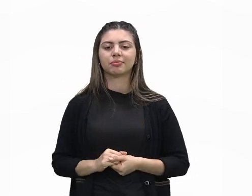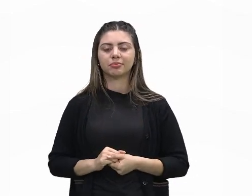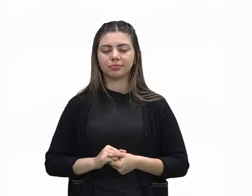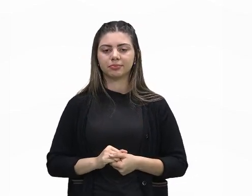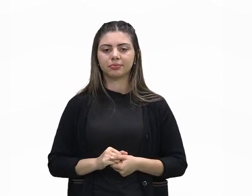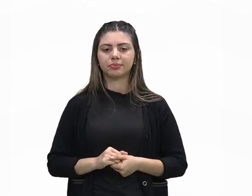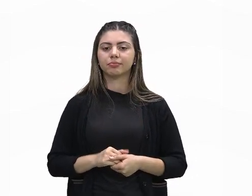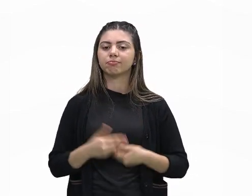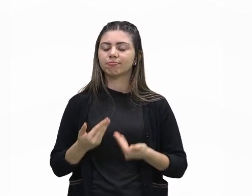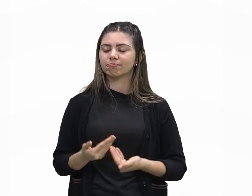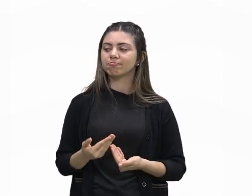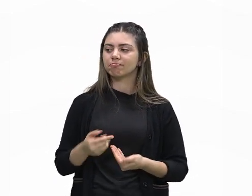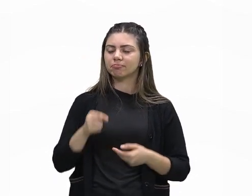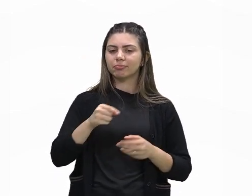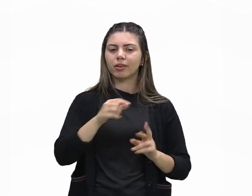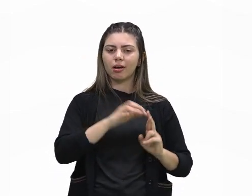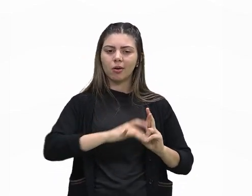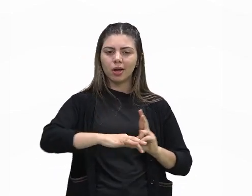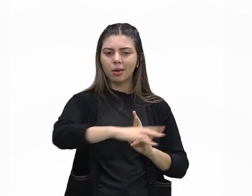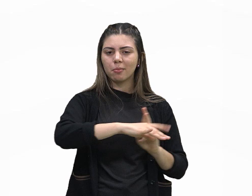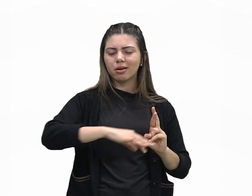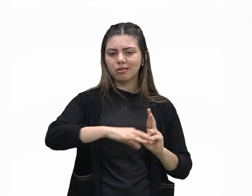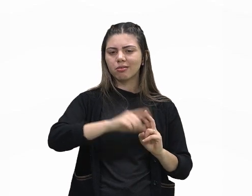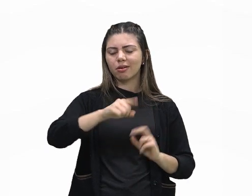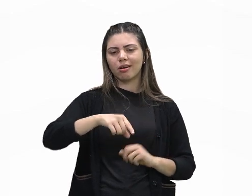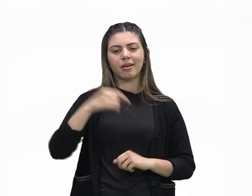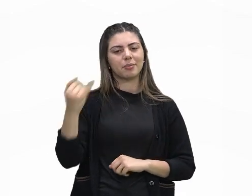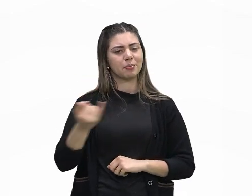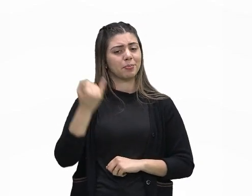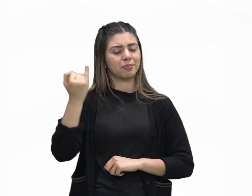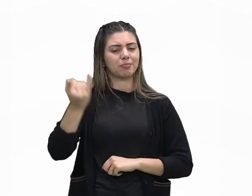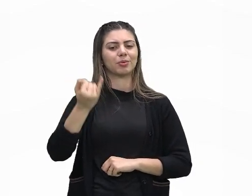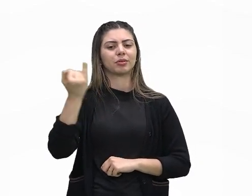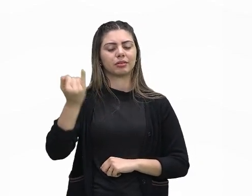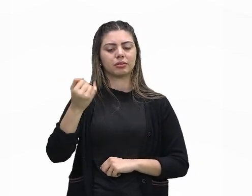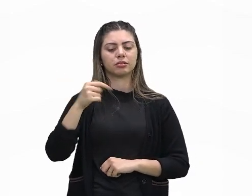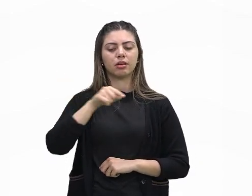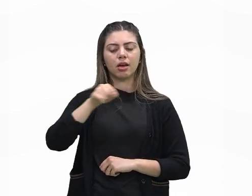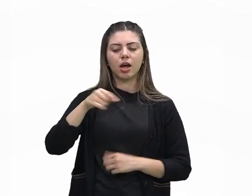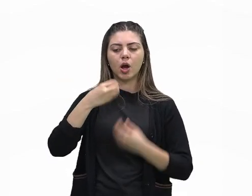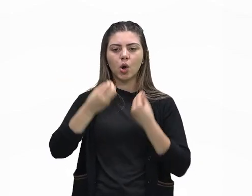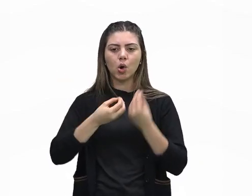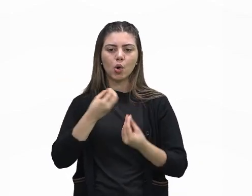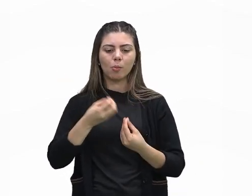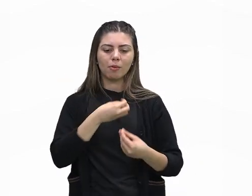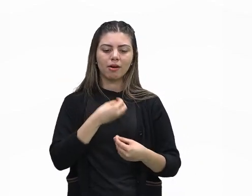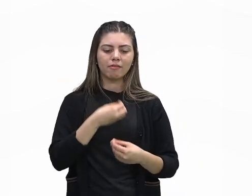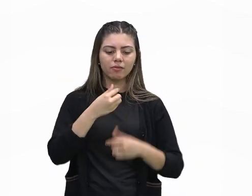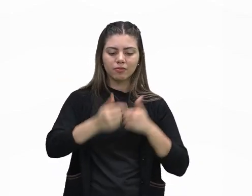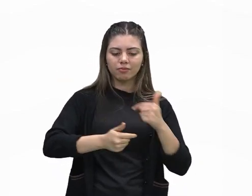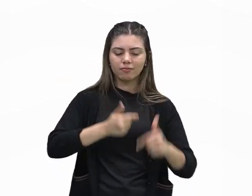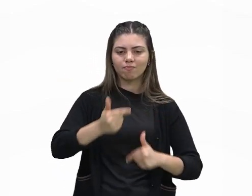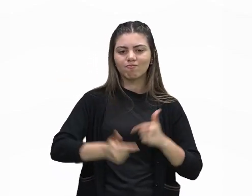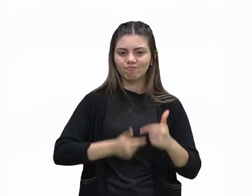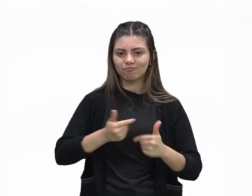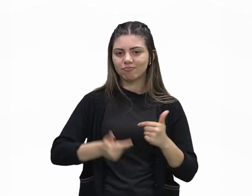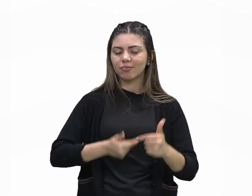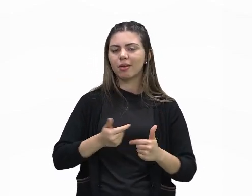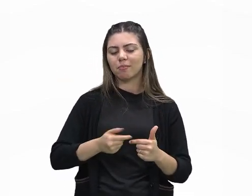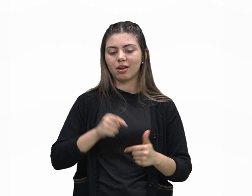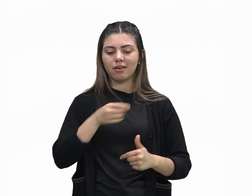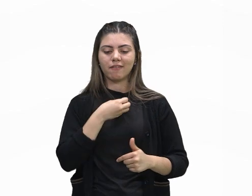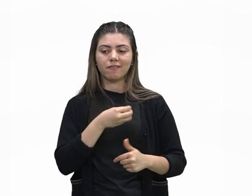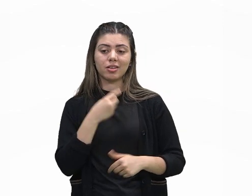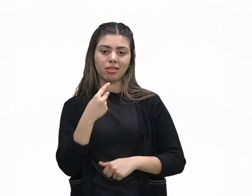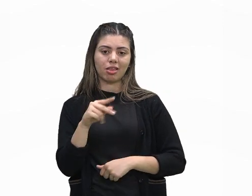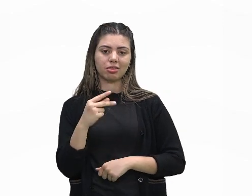ribeirinho, ele tem um papel também fundamental, ele tem o seu modo de se organizar, de trabalhar, de viver a